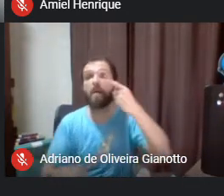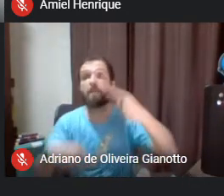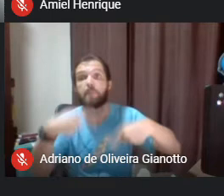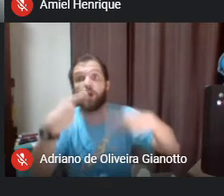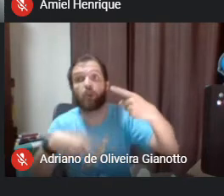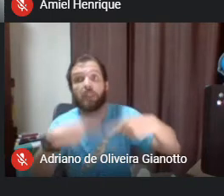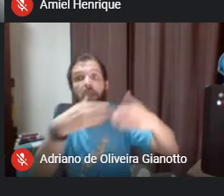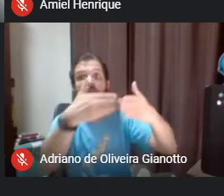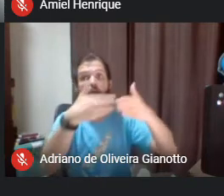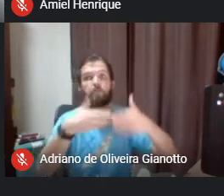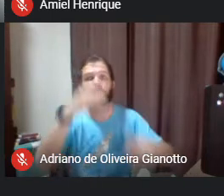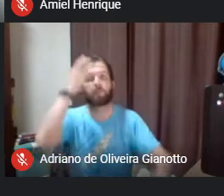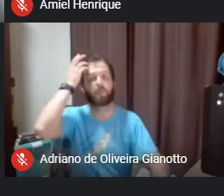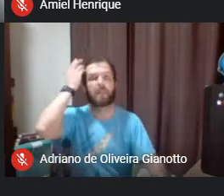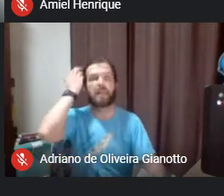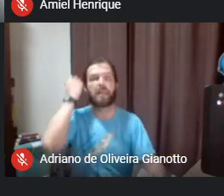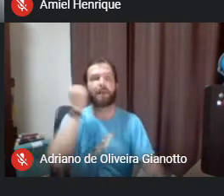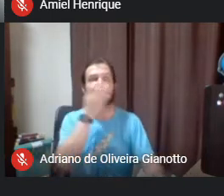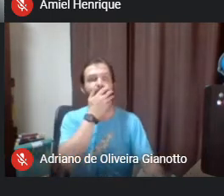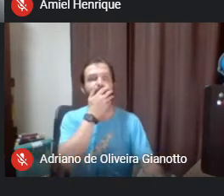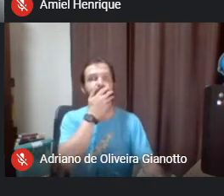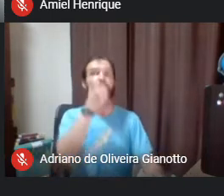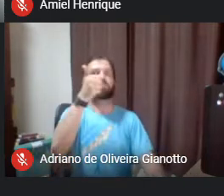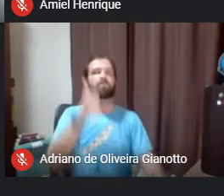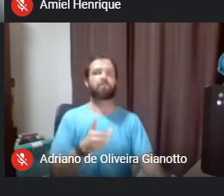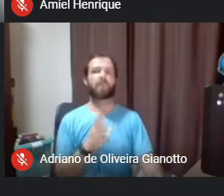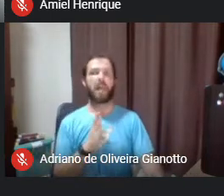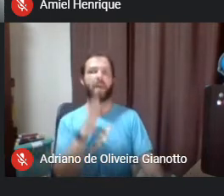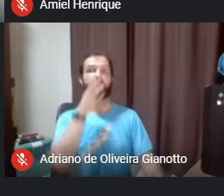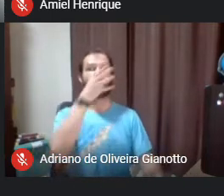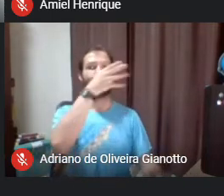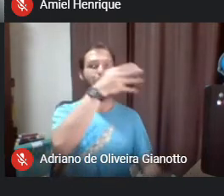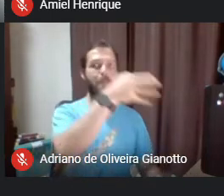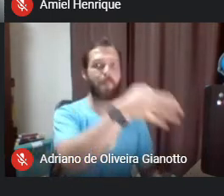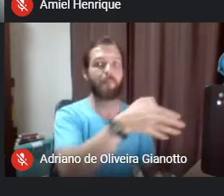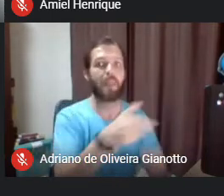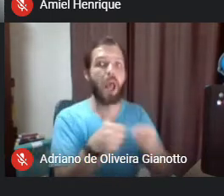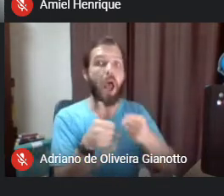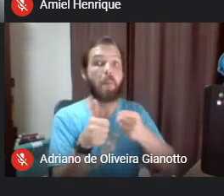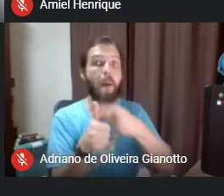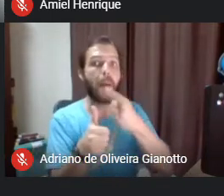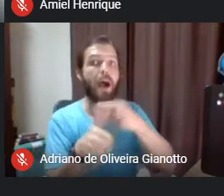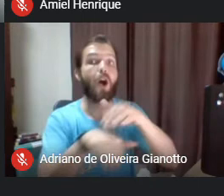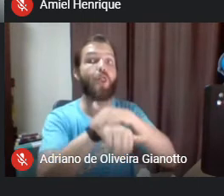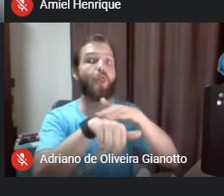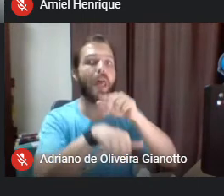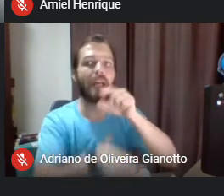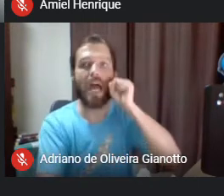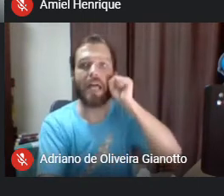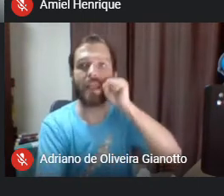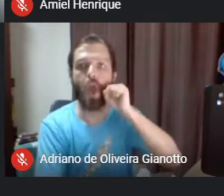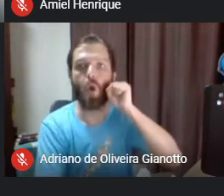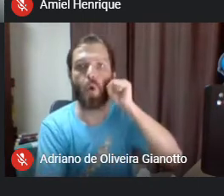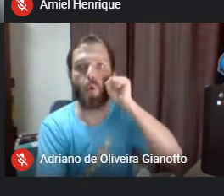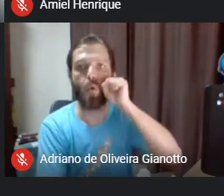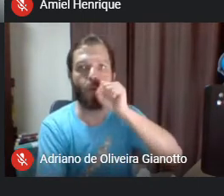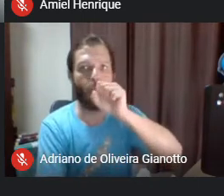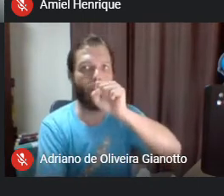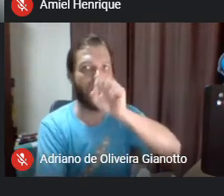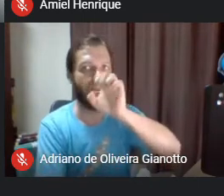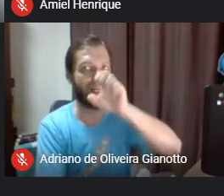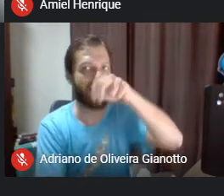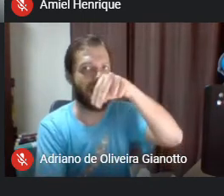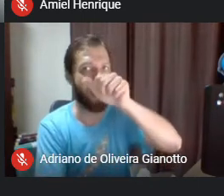uma da esposa falou, melhor você conversar com o governo aí para te ajudar a tomar conta dessas crianças, porque em casa já